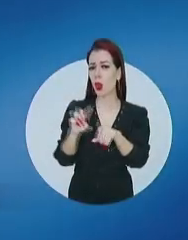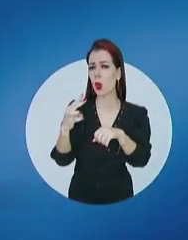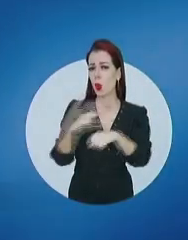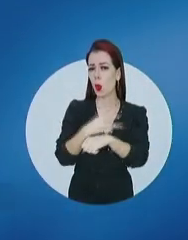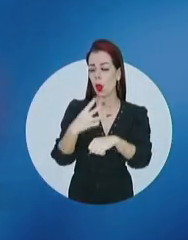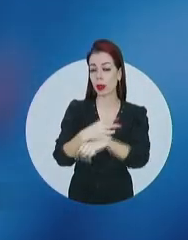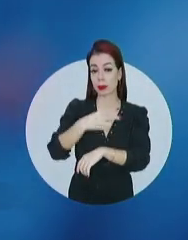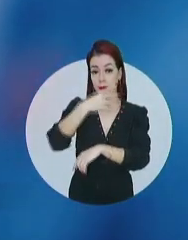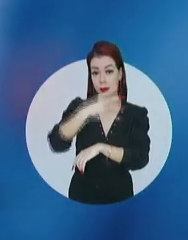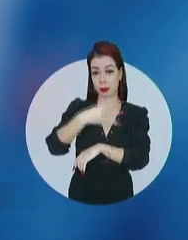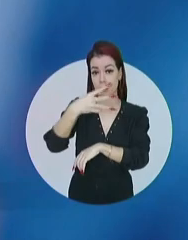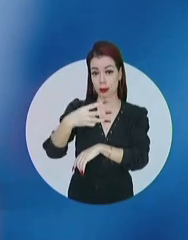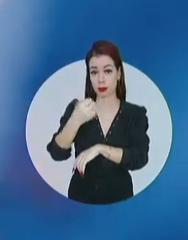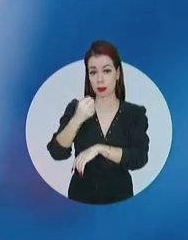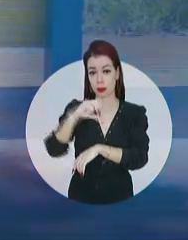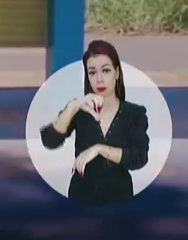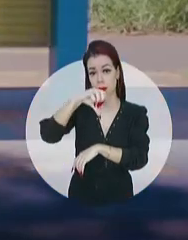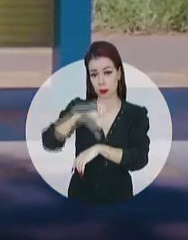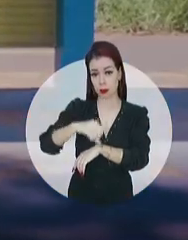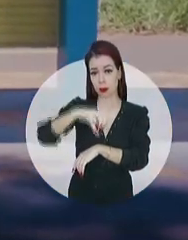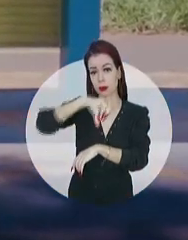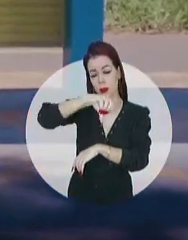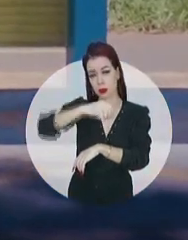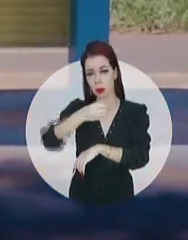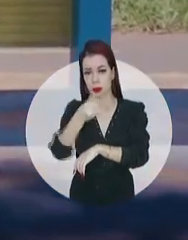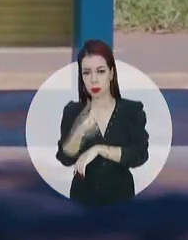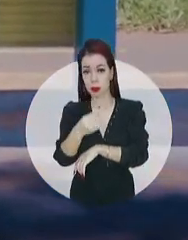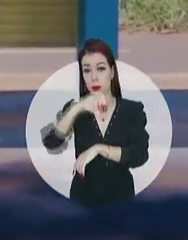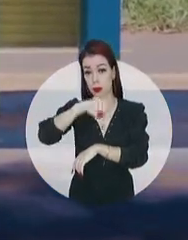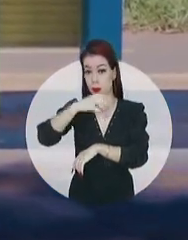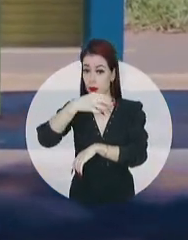seu celular. É só mandar um WhatsApp para